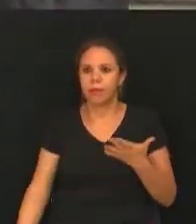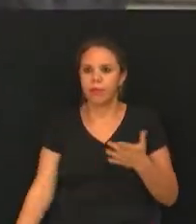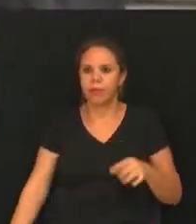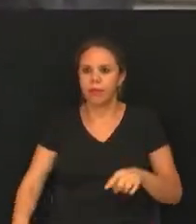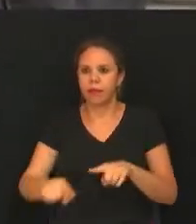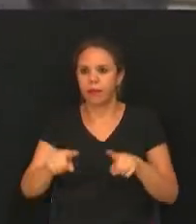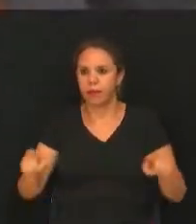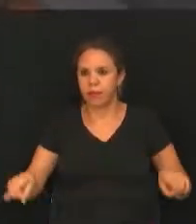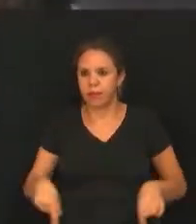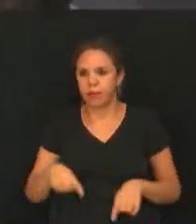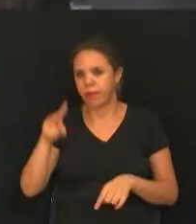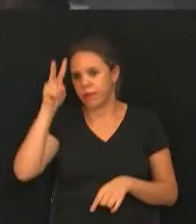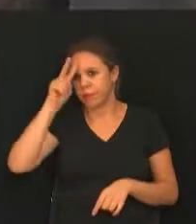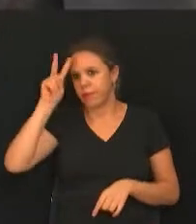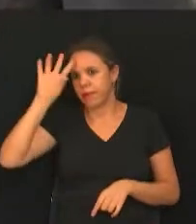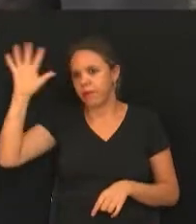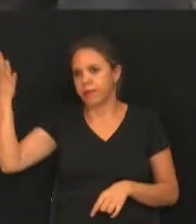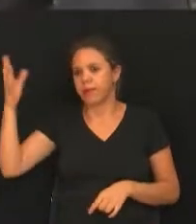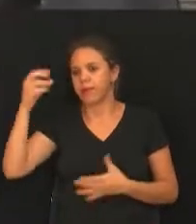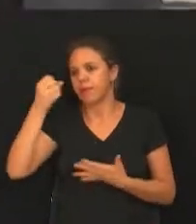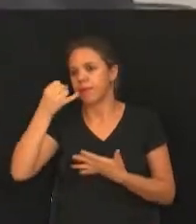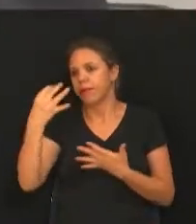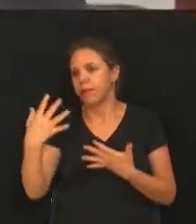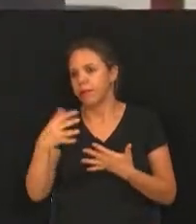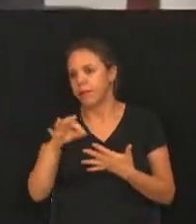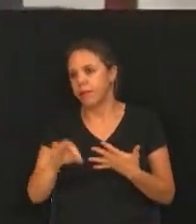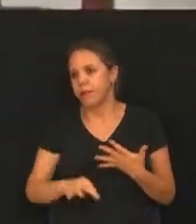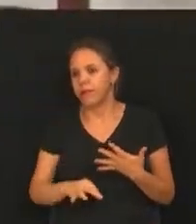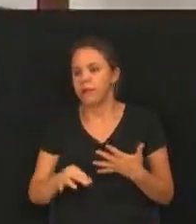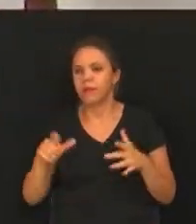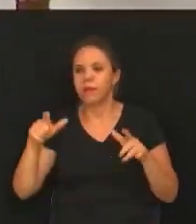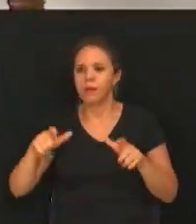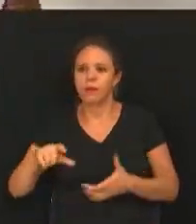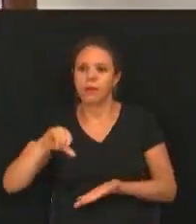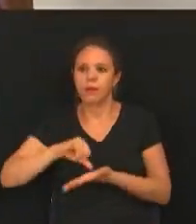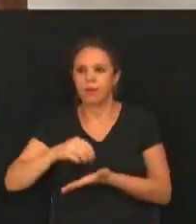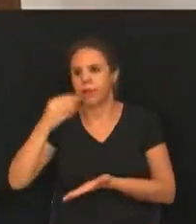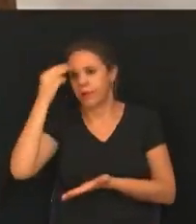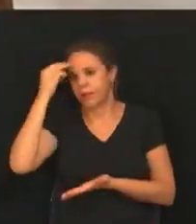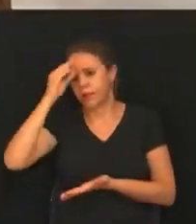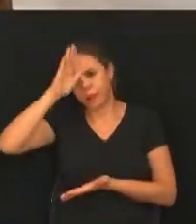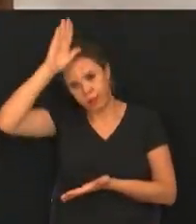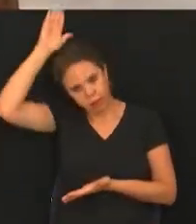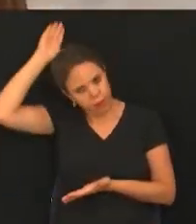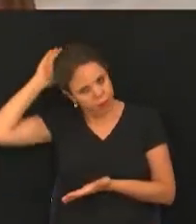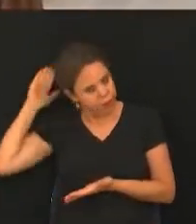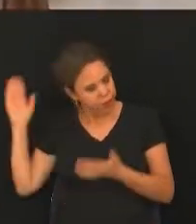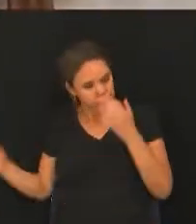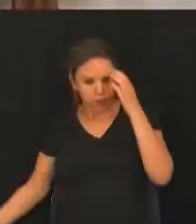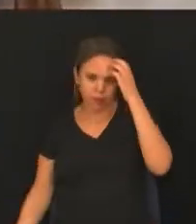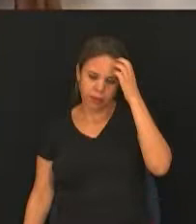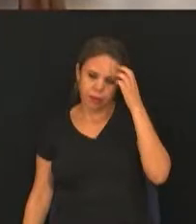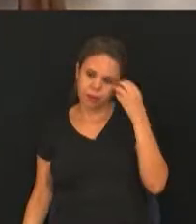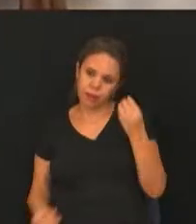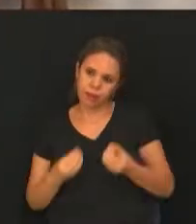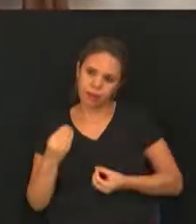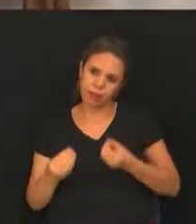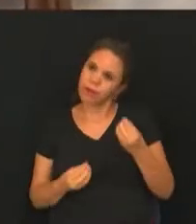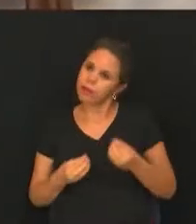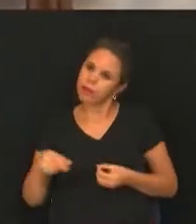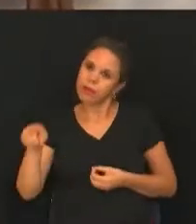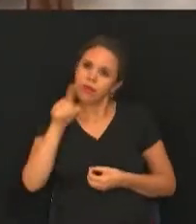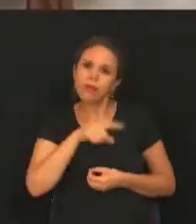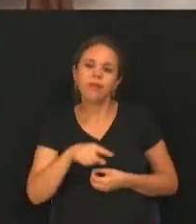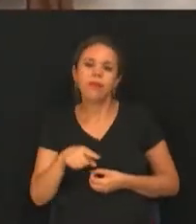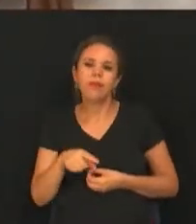respira história. O que é que conta esta sala? Aqui é o Centro de Memórias do Corpo de Bombeiros. Como você já